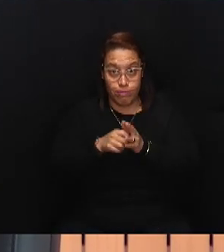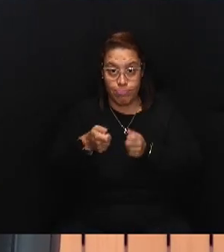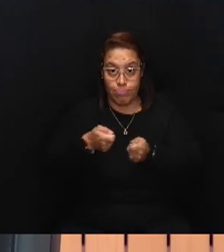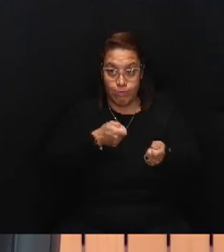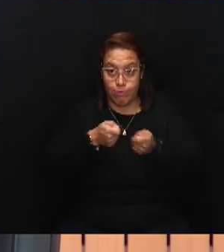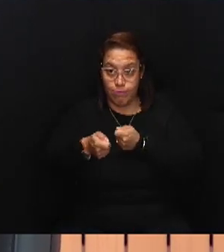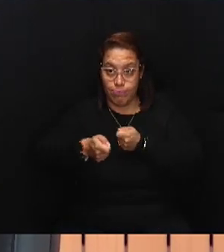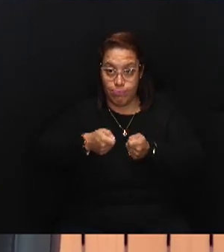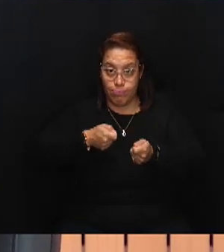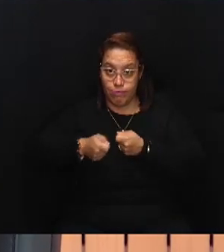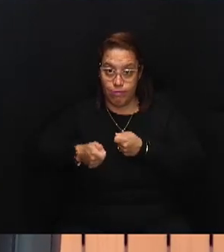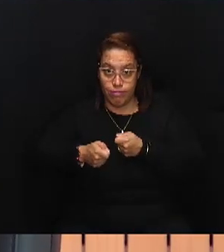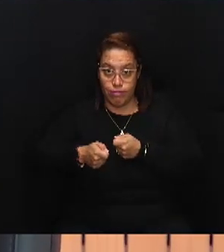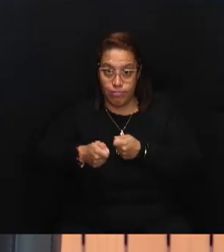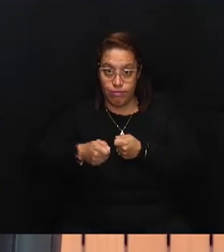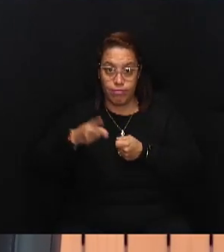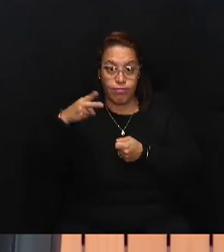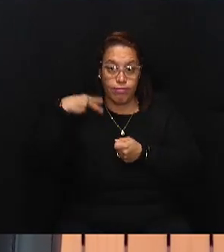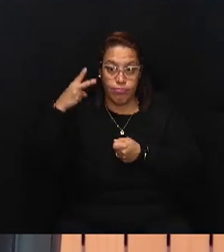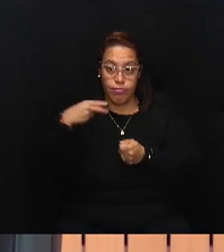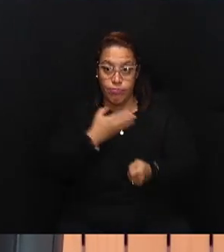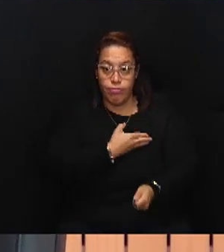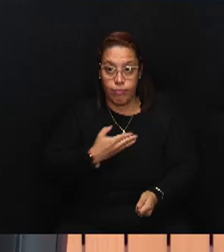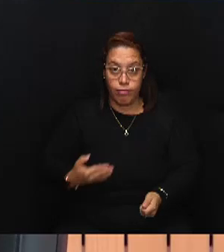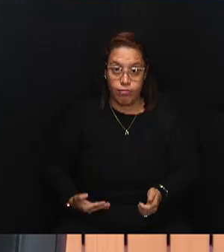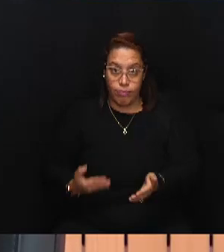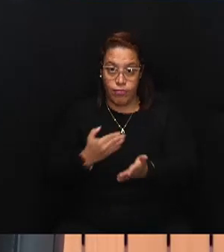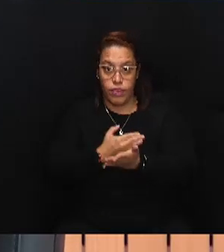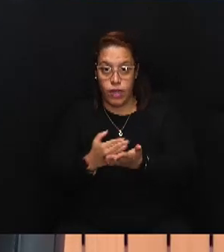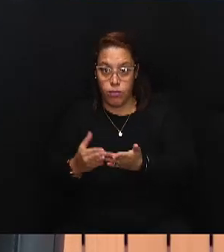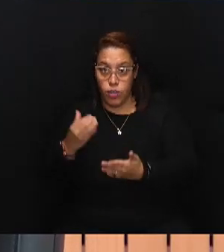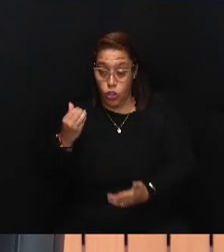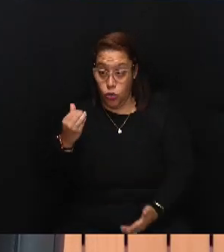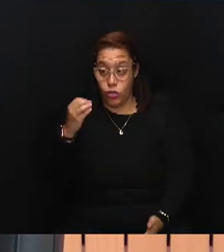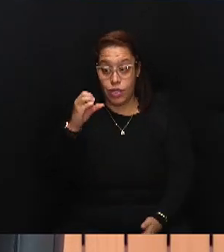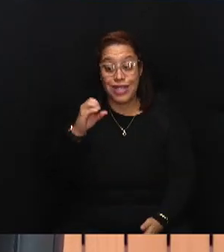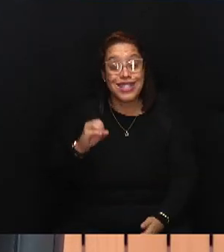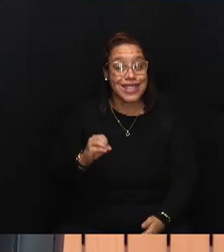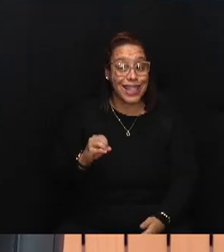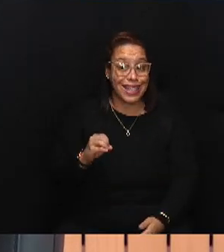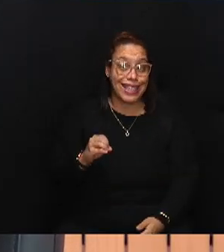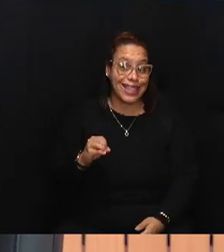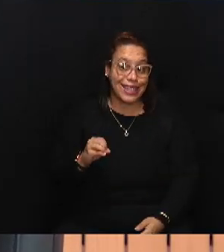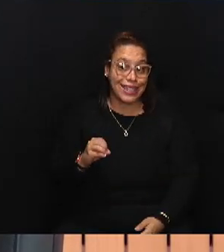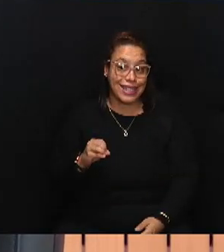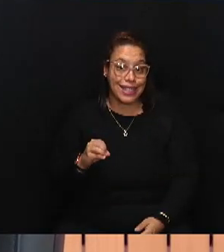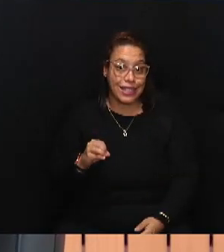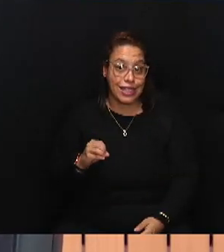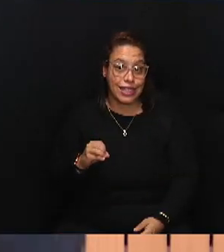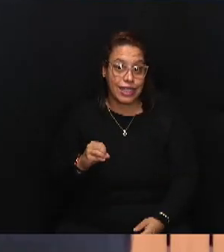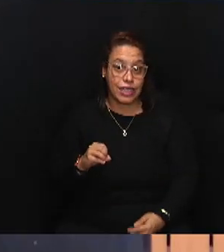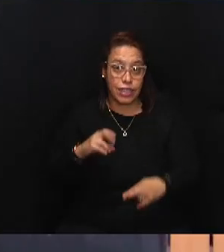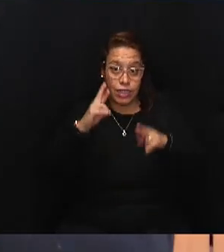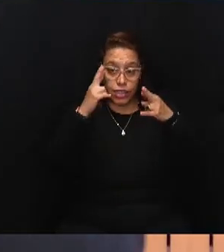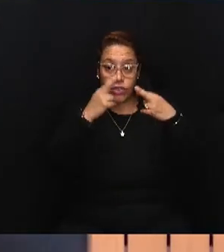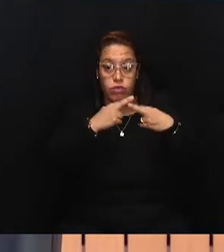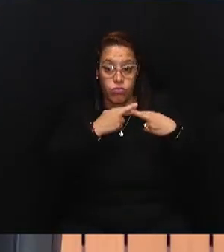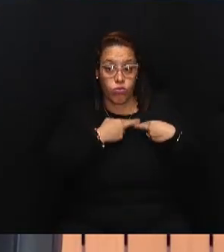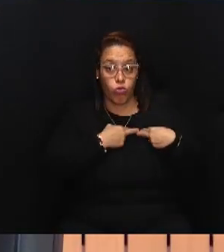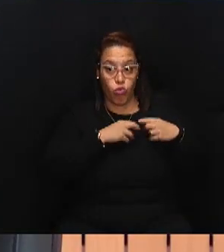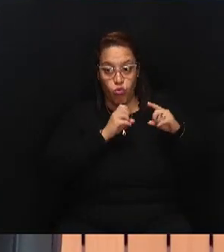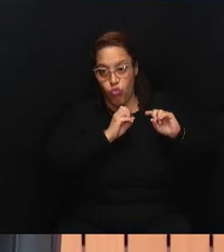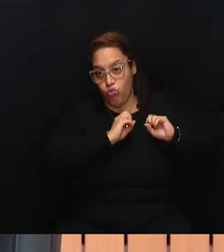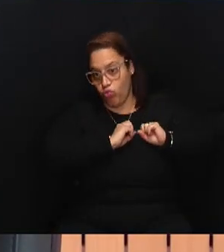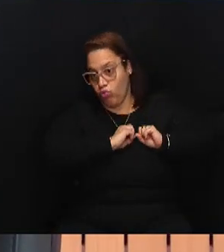regulamentou as políticas públicas a partir dos 60 anos. E jogou a responsabilidade